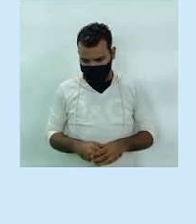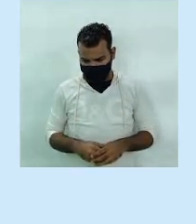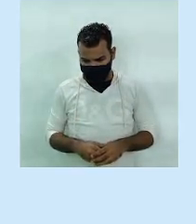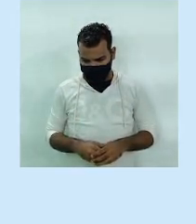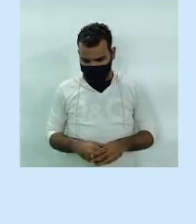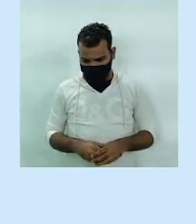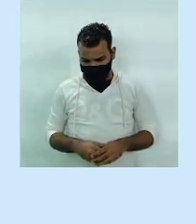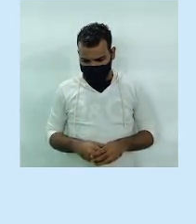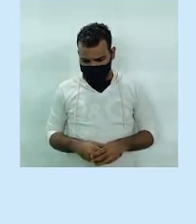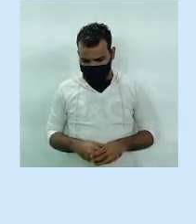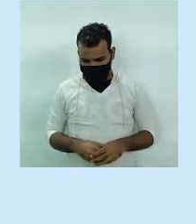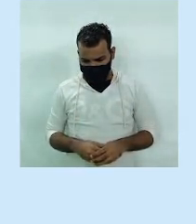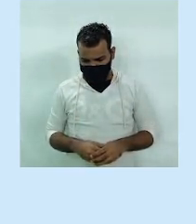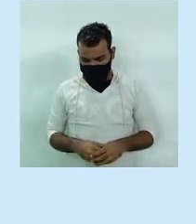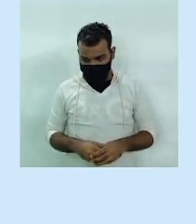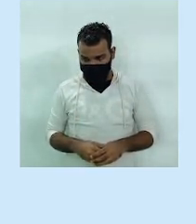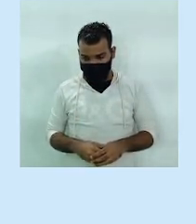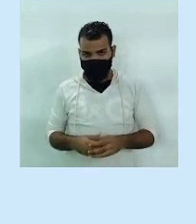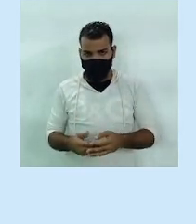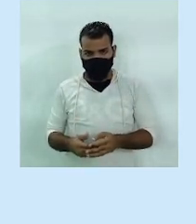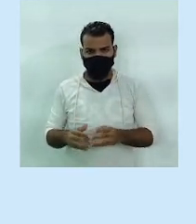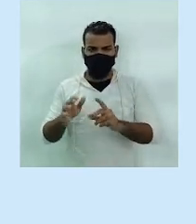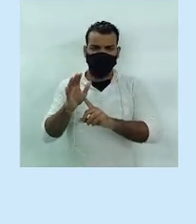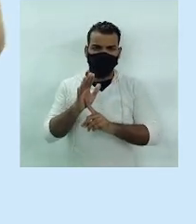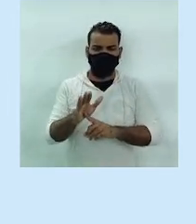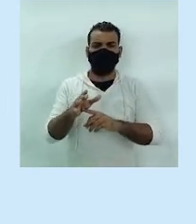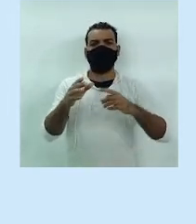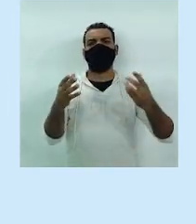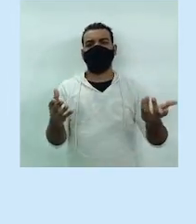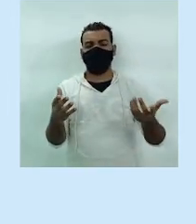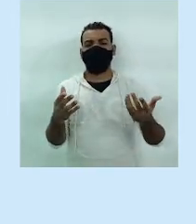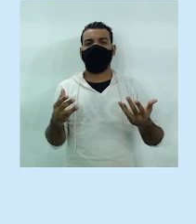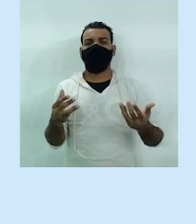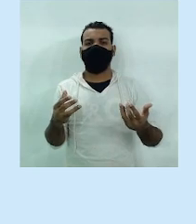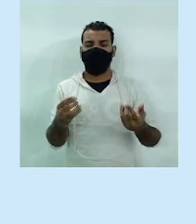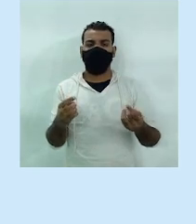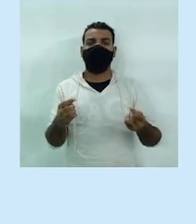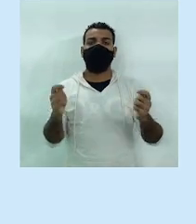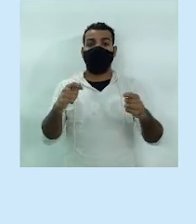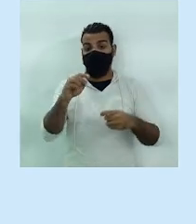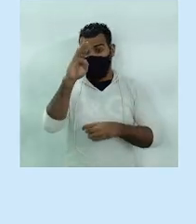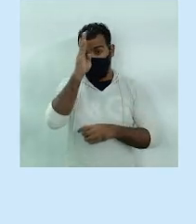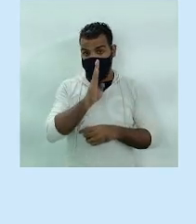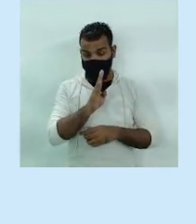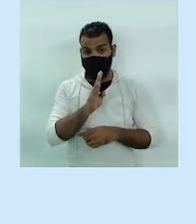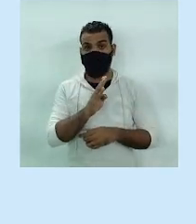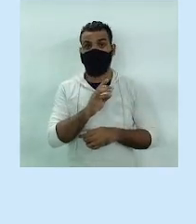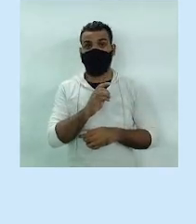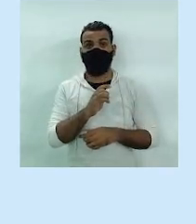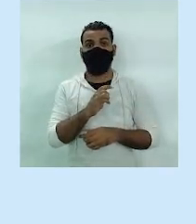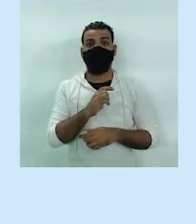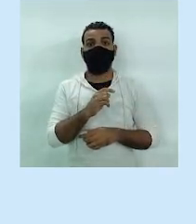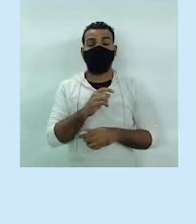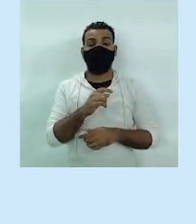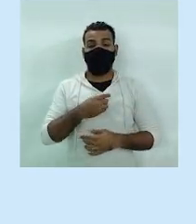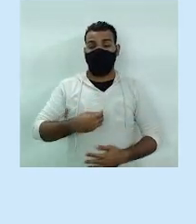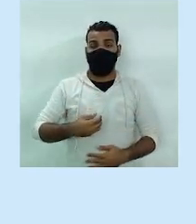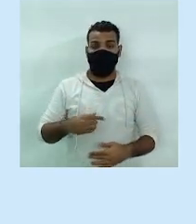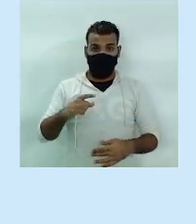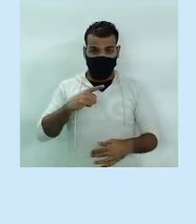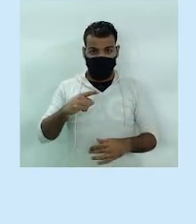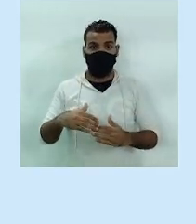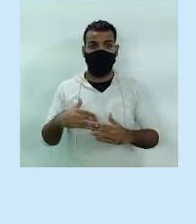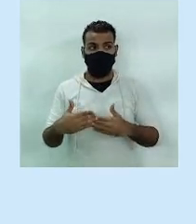diante dessas considerações apresentadas, é que seguramente podemos dizer que o Brasil ainda vive um processo